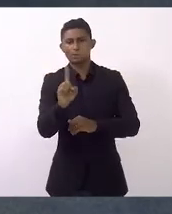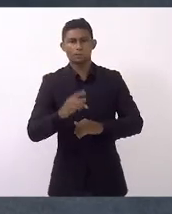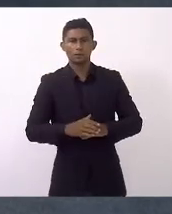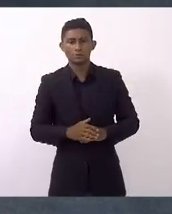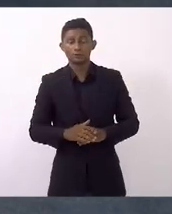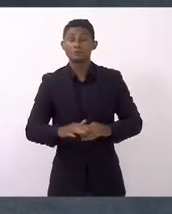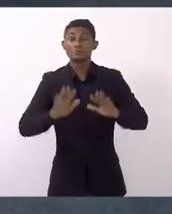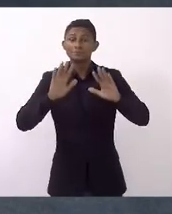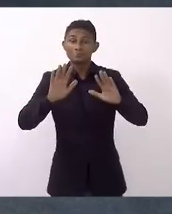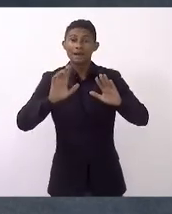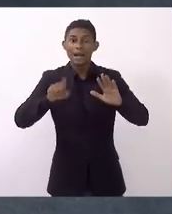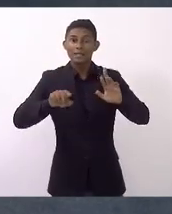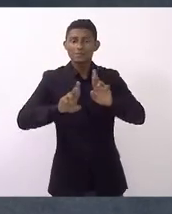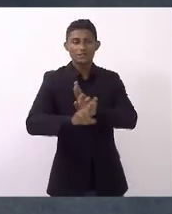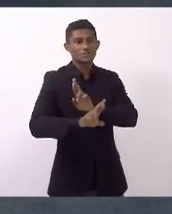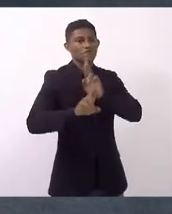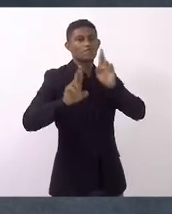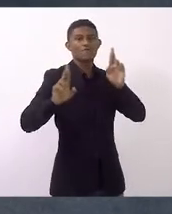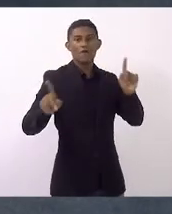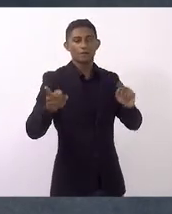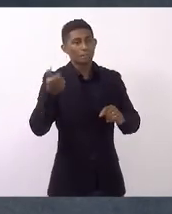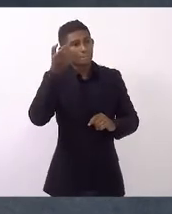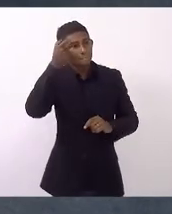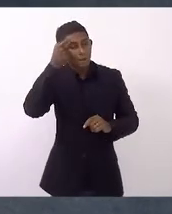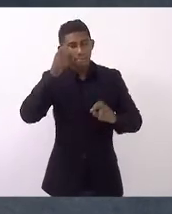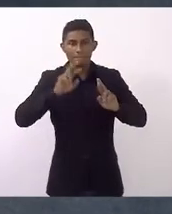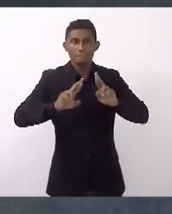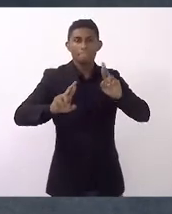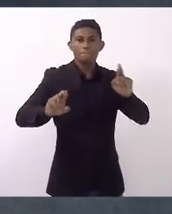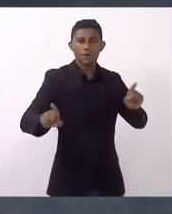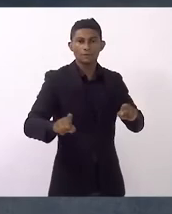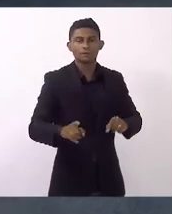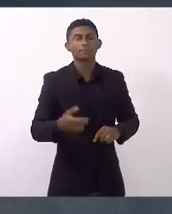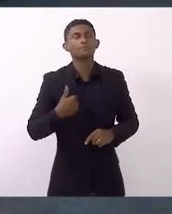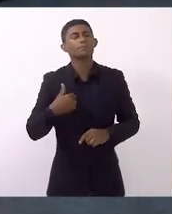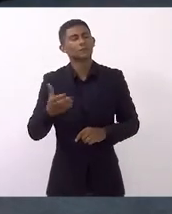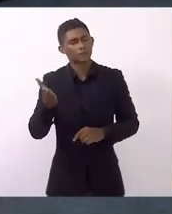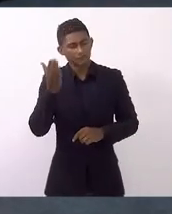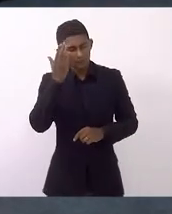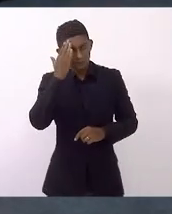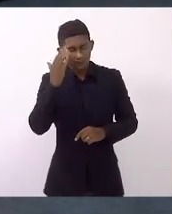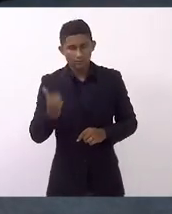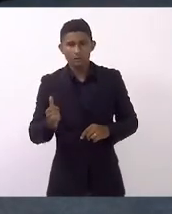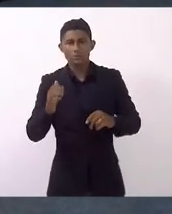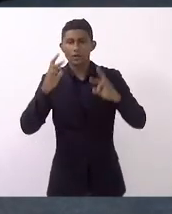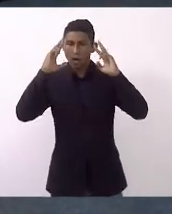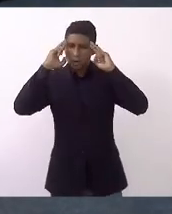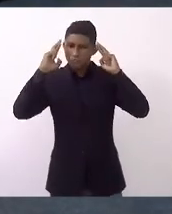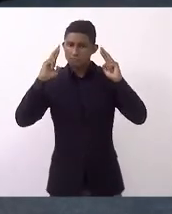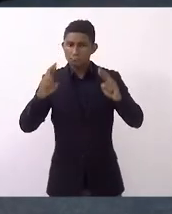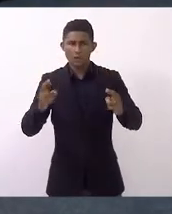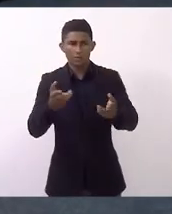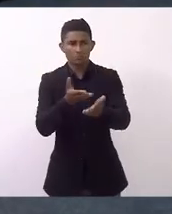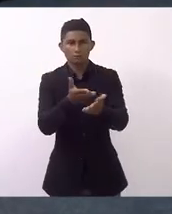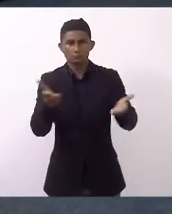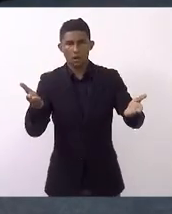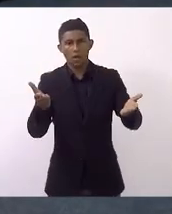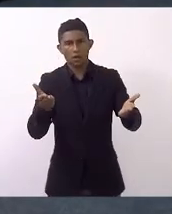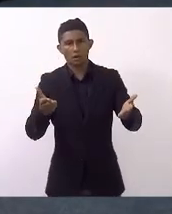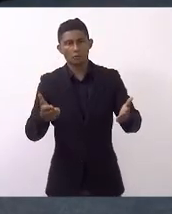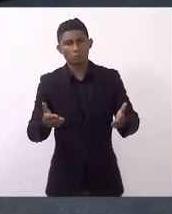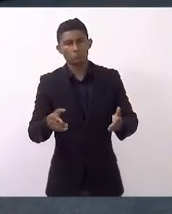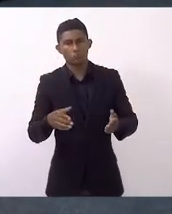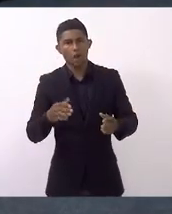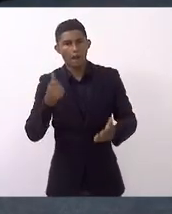diferença ideológica e que eu tenho profundo respeito por quem o defende.